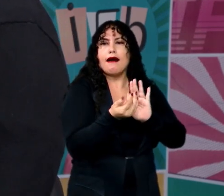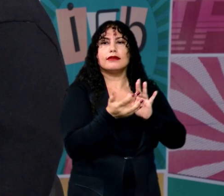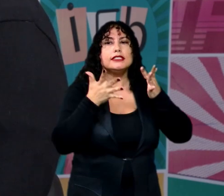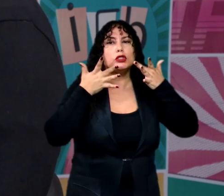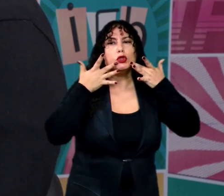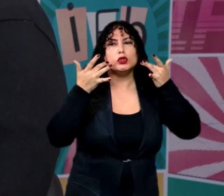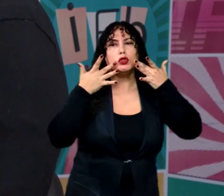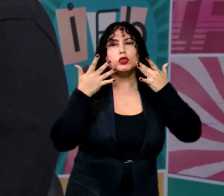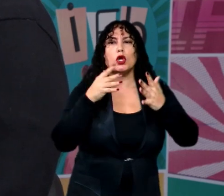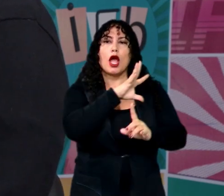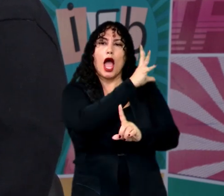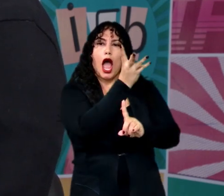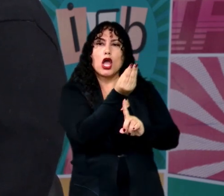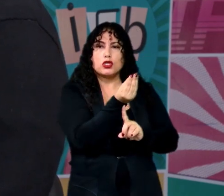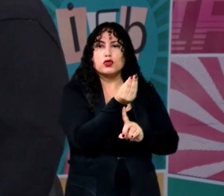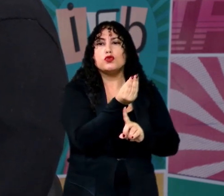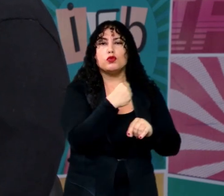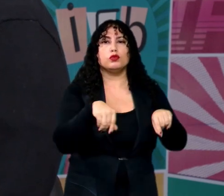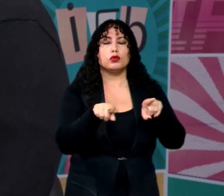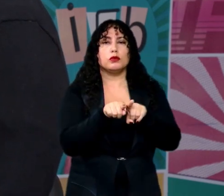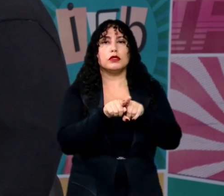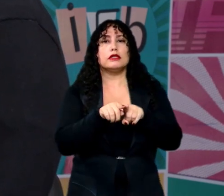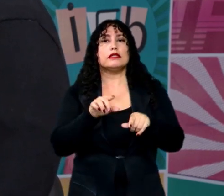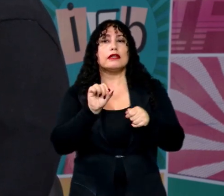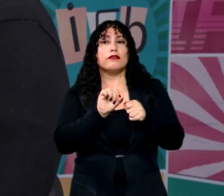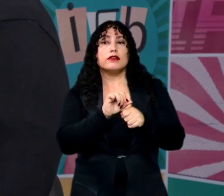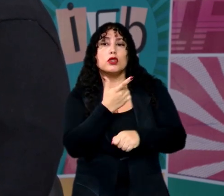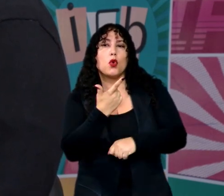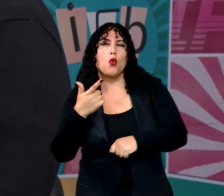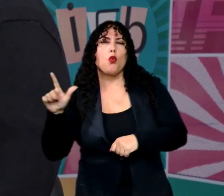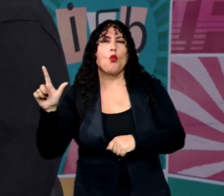E né, mais do que criação artística, você está fazendo